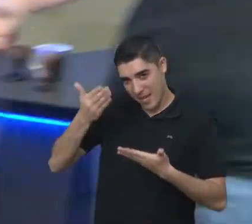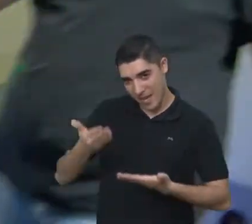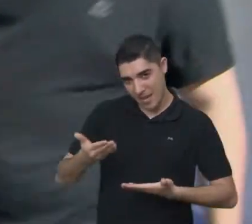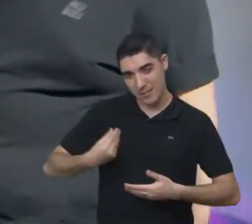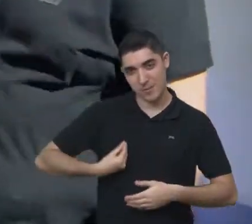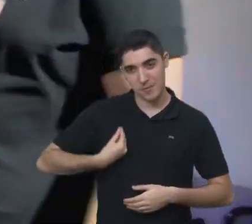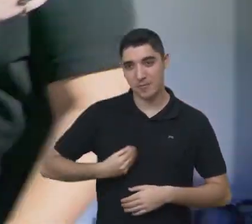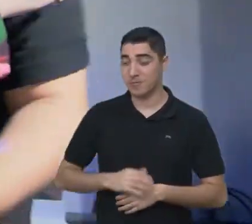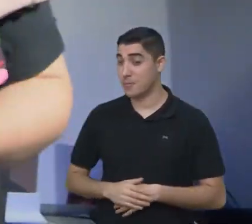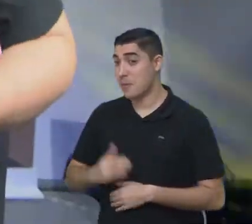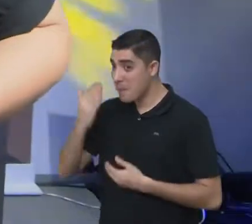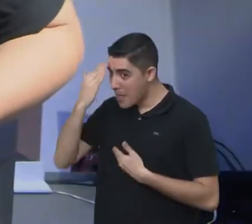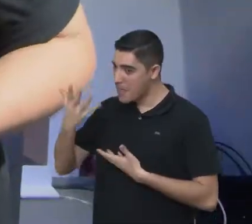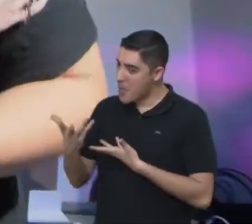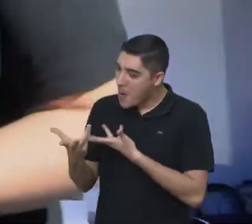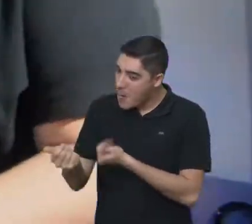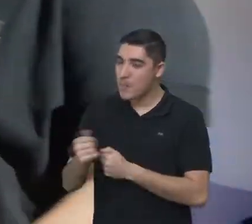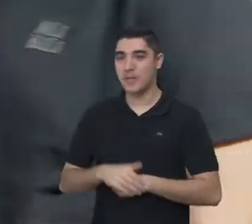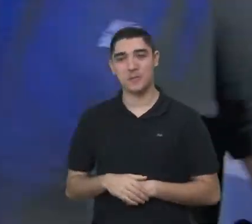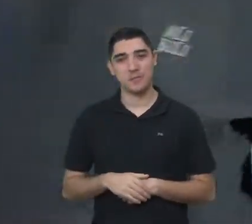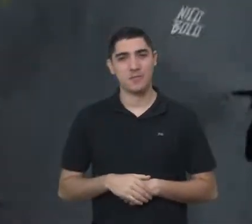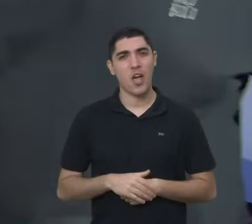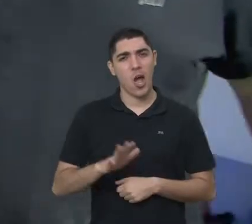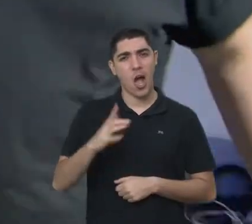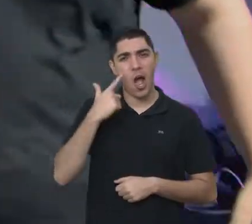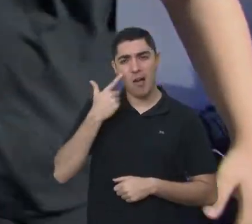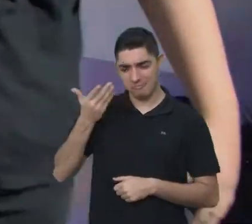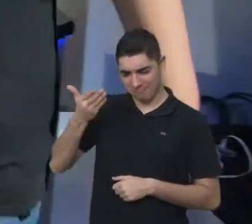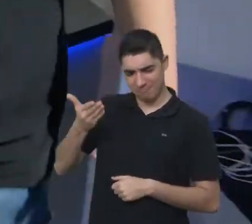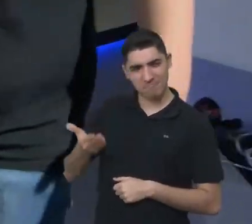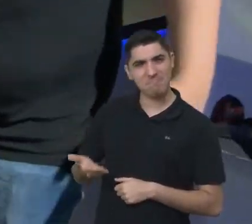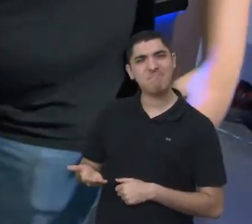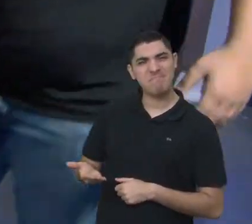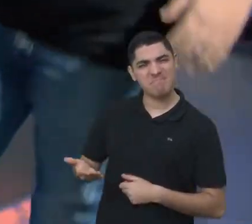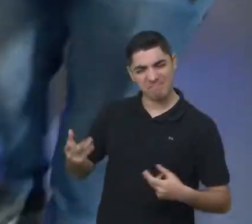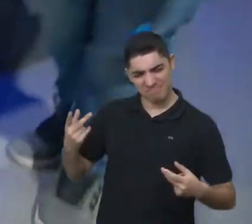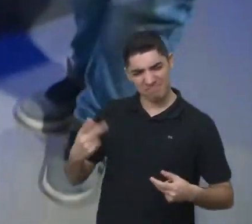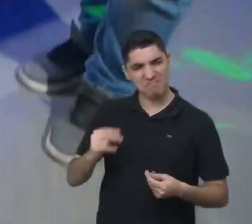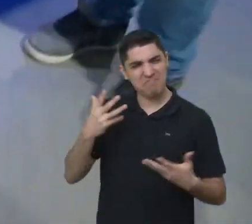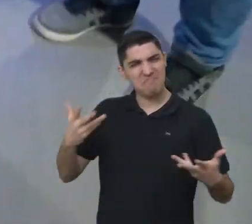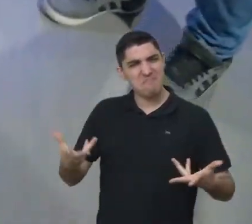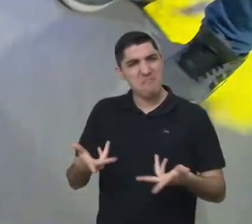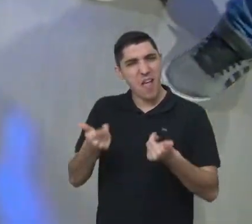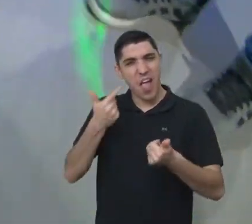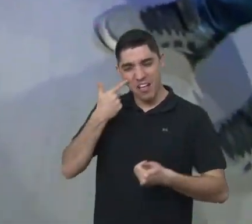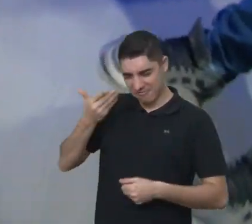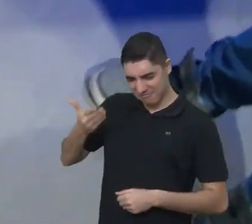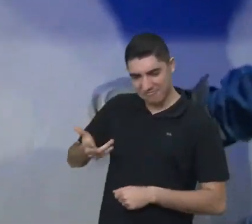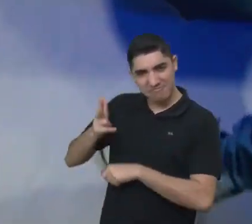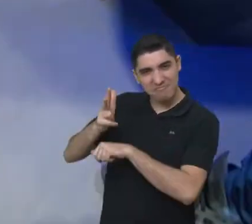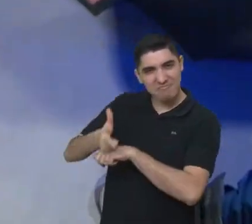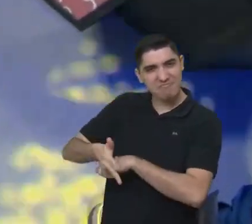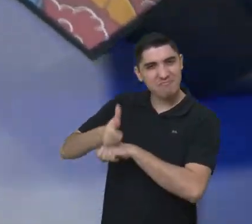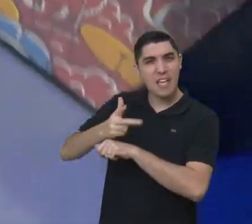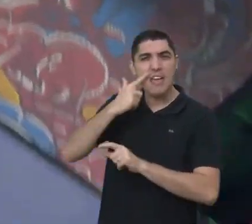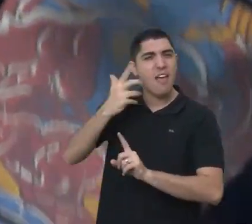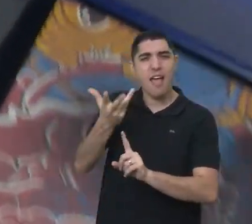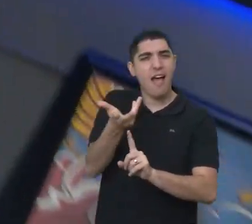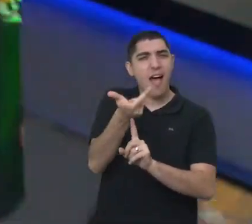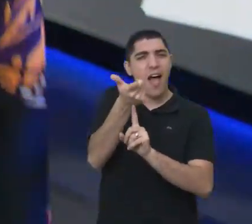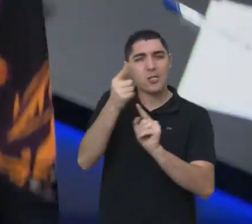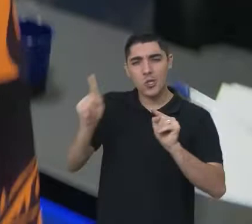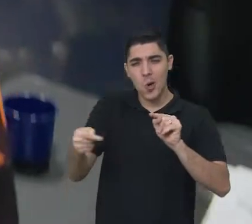Obrigado, viu? Obrigada a você pelo convite. É nóis, ó, Julinha, dá um close no visual dela, ela veste arte,